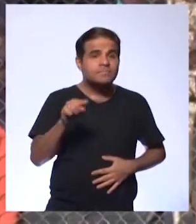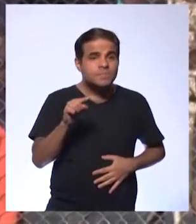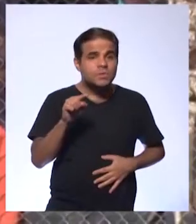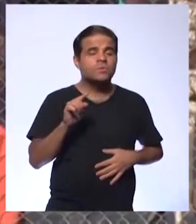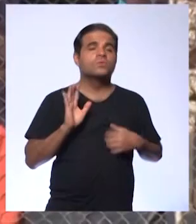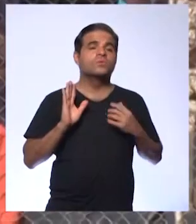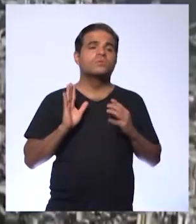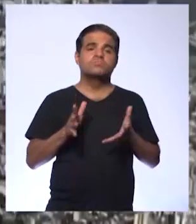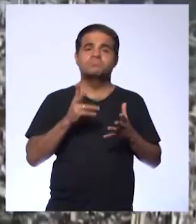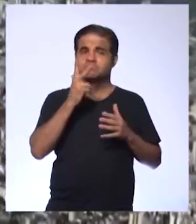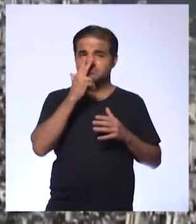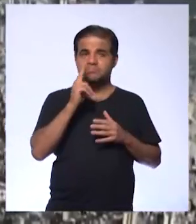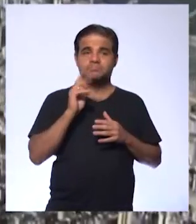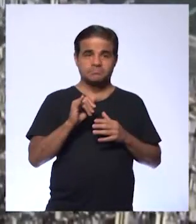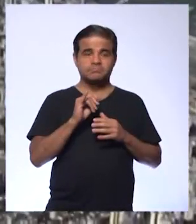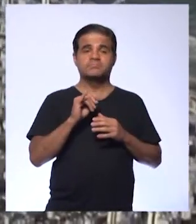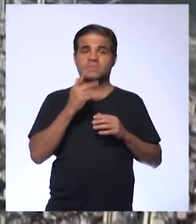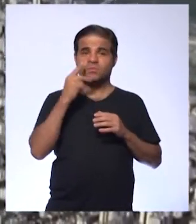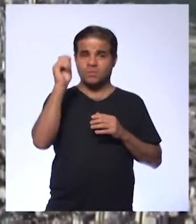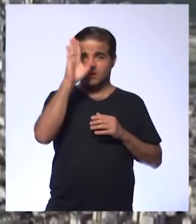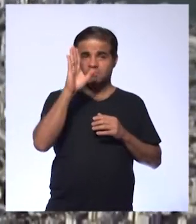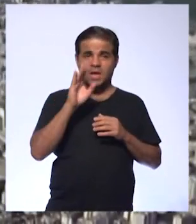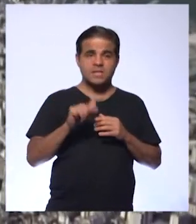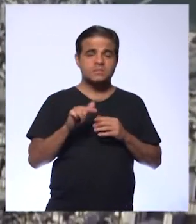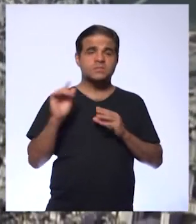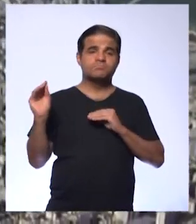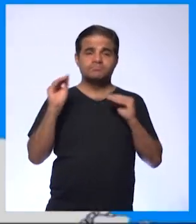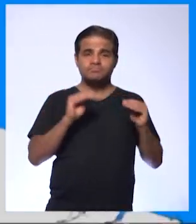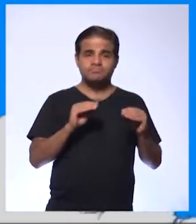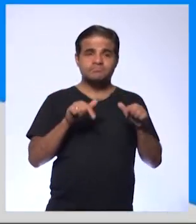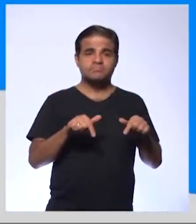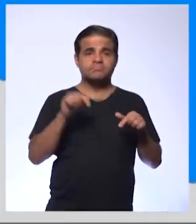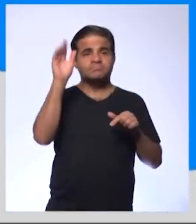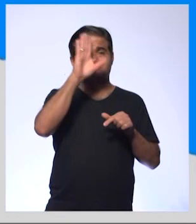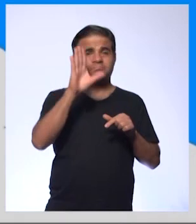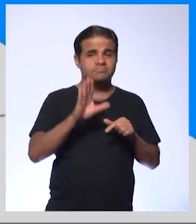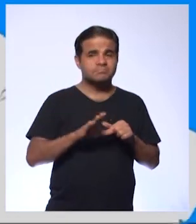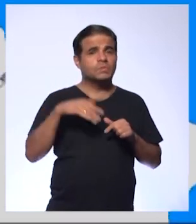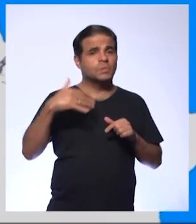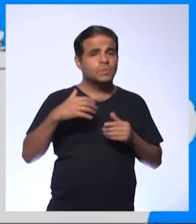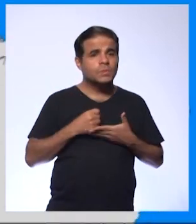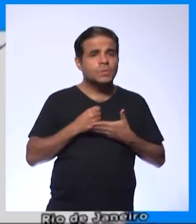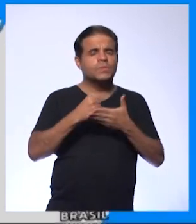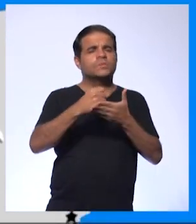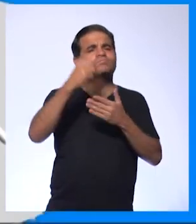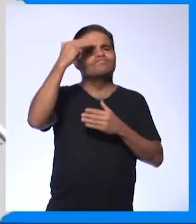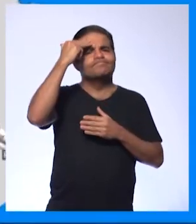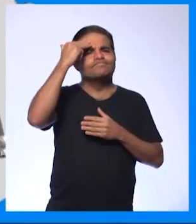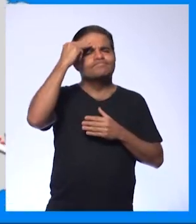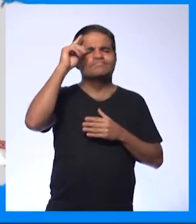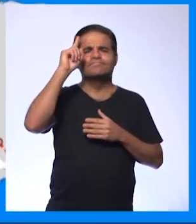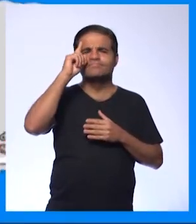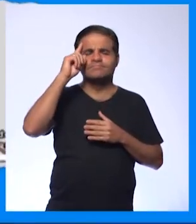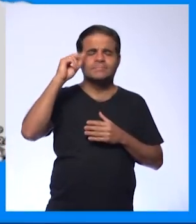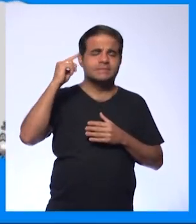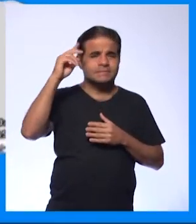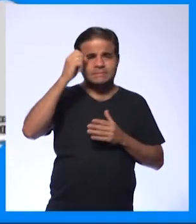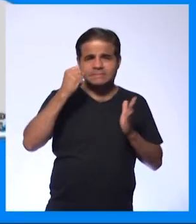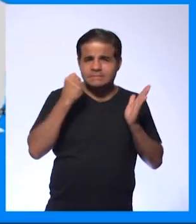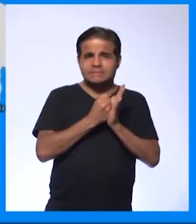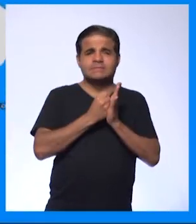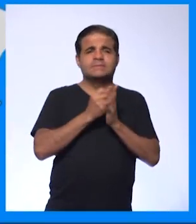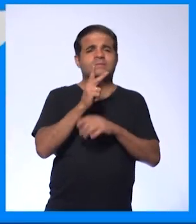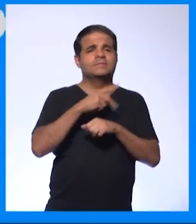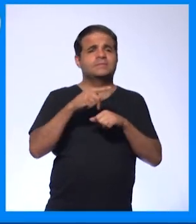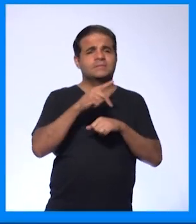de acordo com a Embaixada Haitiana no Brasil, foram para o território brasileiro, levando memórias de um dia que marcou a história da